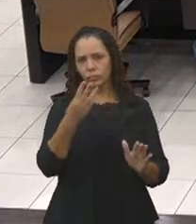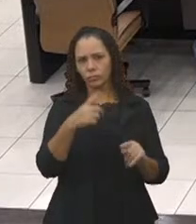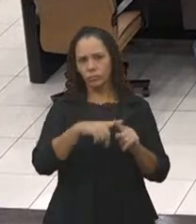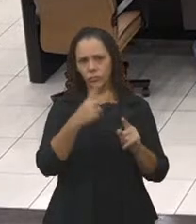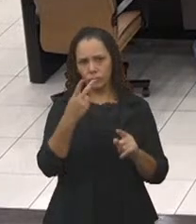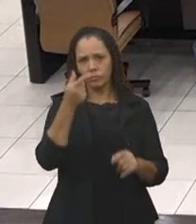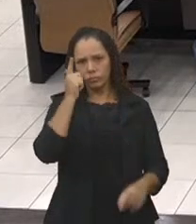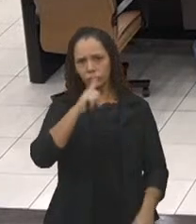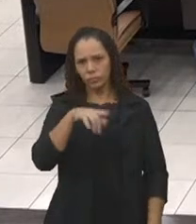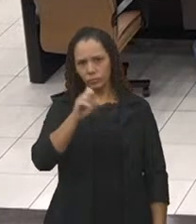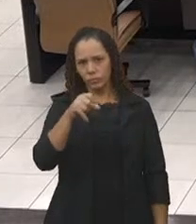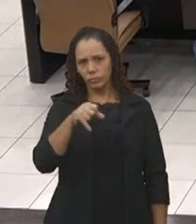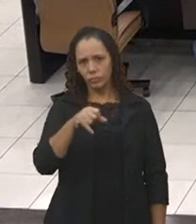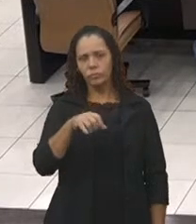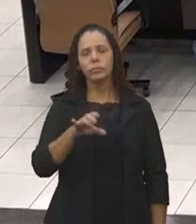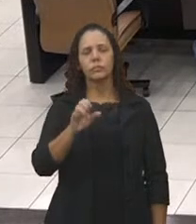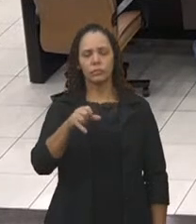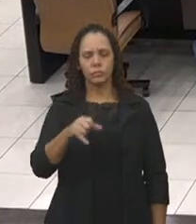mesmo.